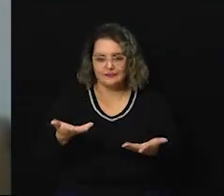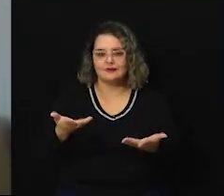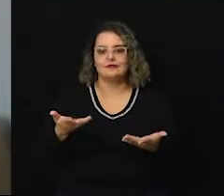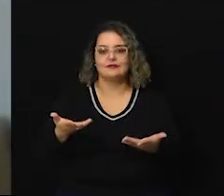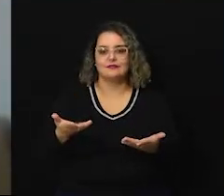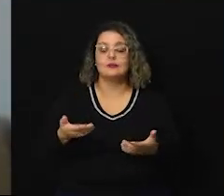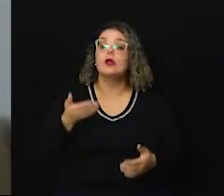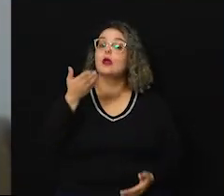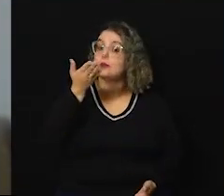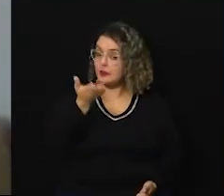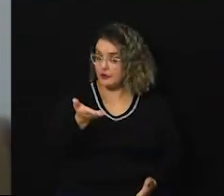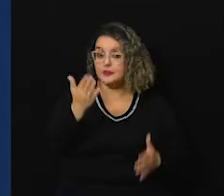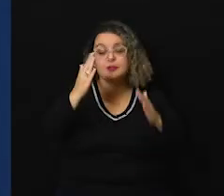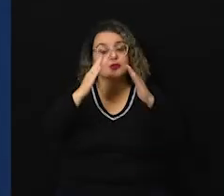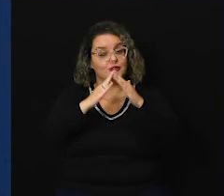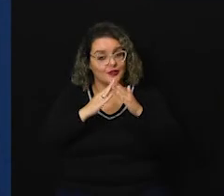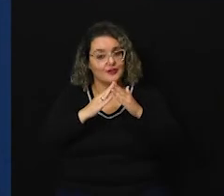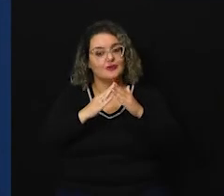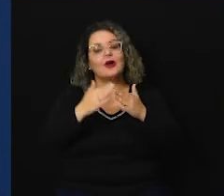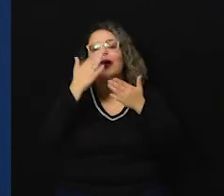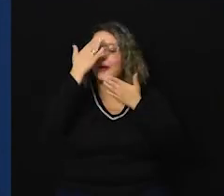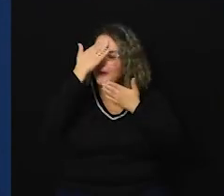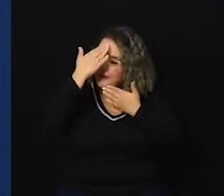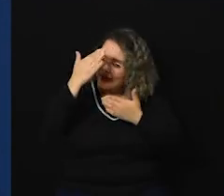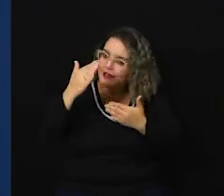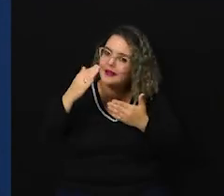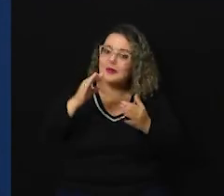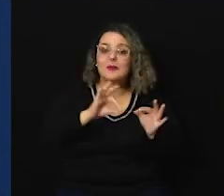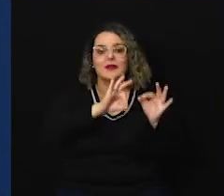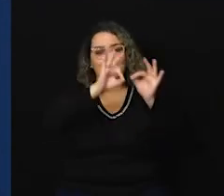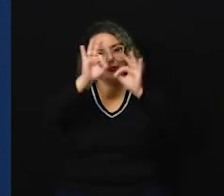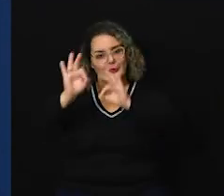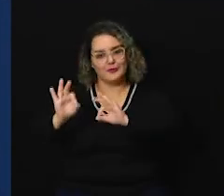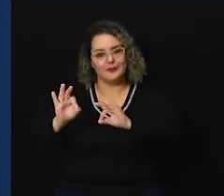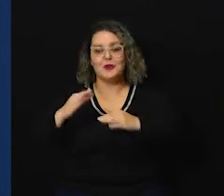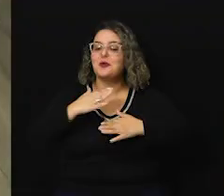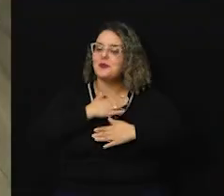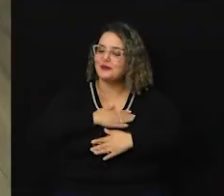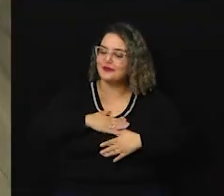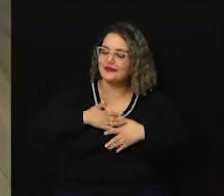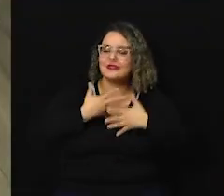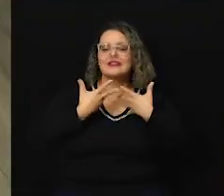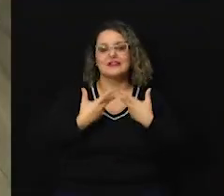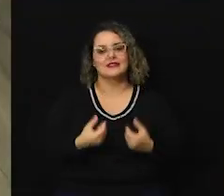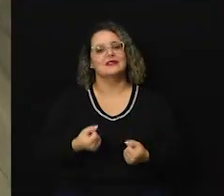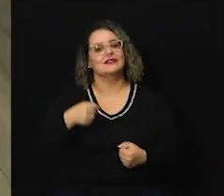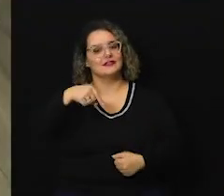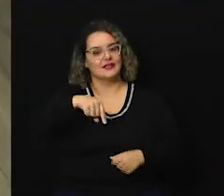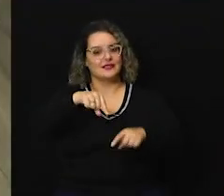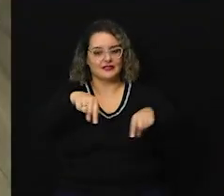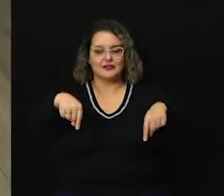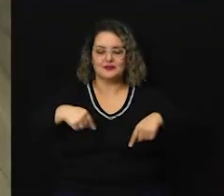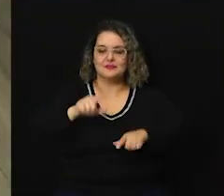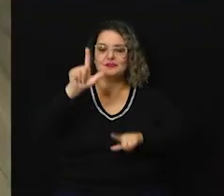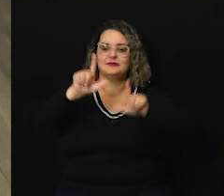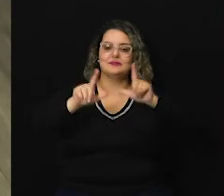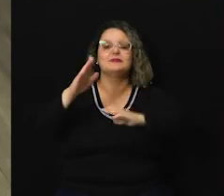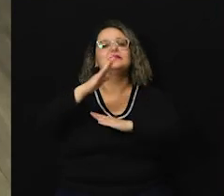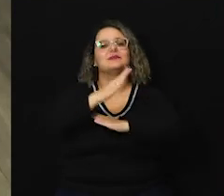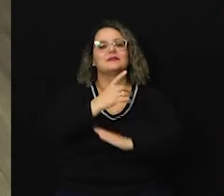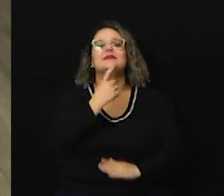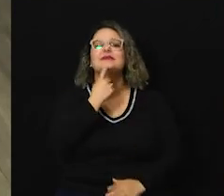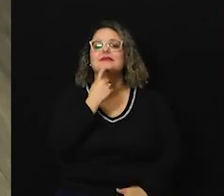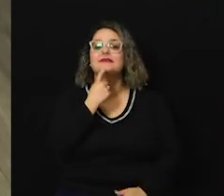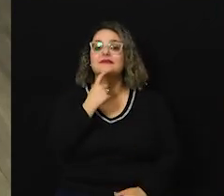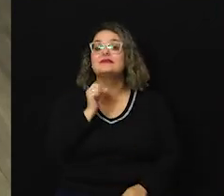e para você aí de casa mais uma vez muito obrigada pela sua companhia sempre um prazer recebê-lo aqui nos estúdios da TV